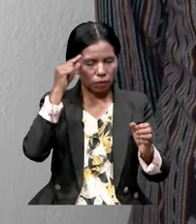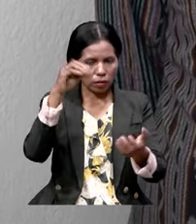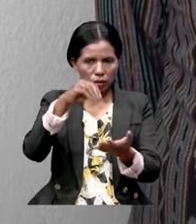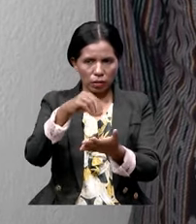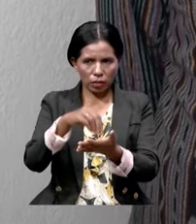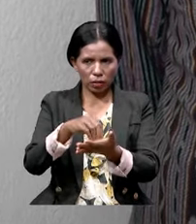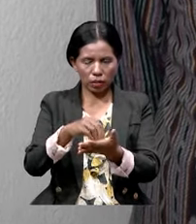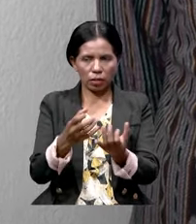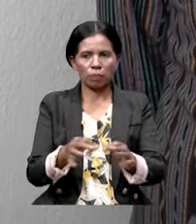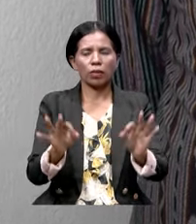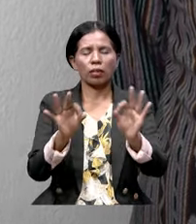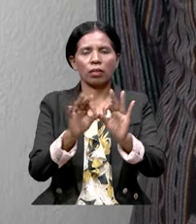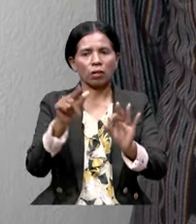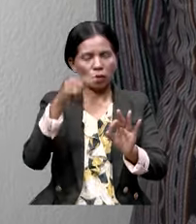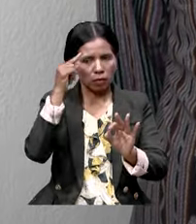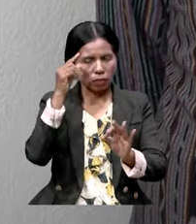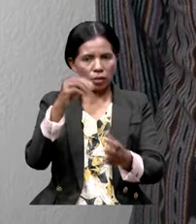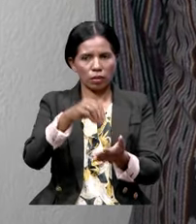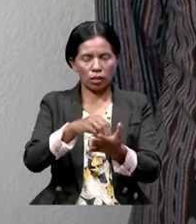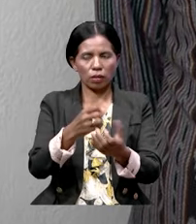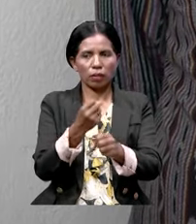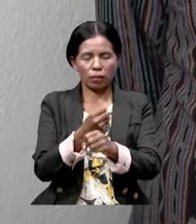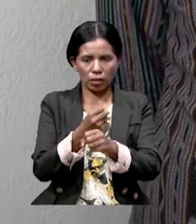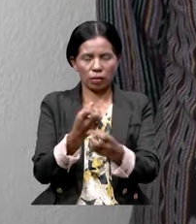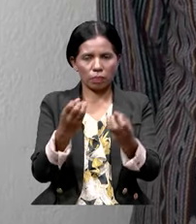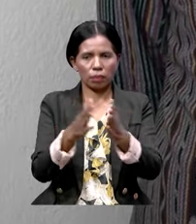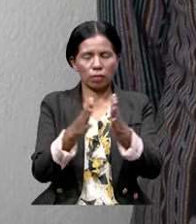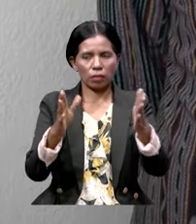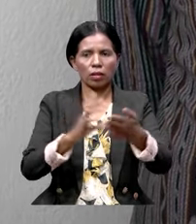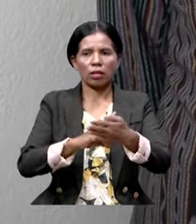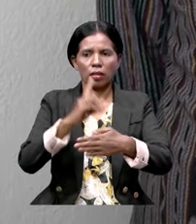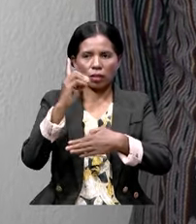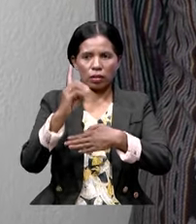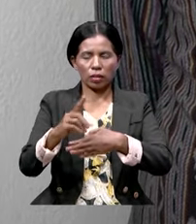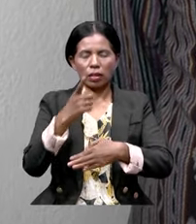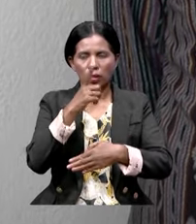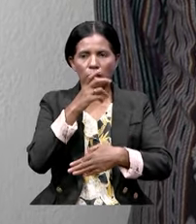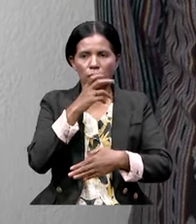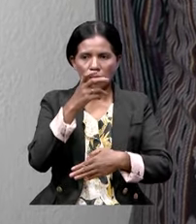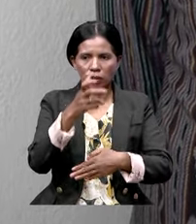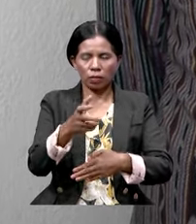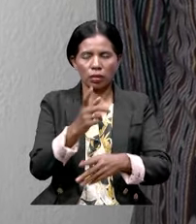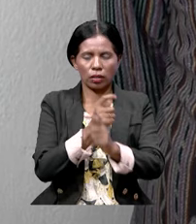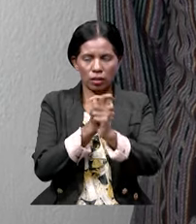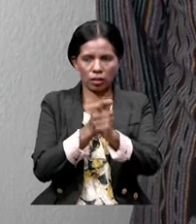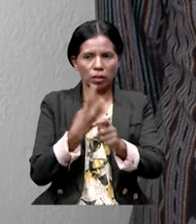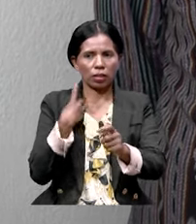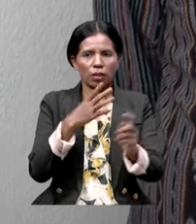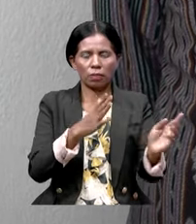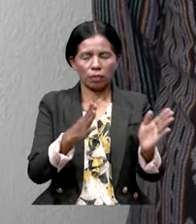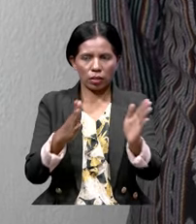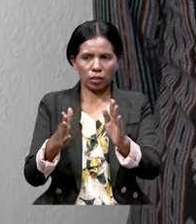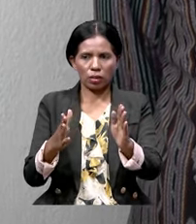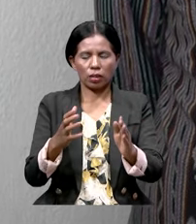la tau importância. Governo investe ma caste teves e a desenvolvimento lian português no lian teto ita sei processo ela mas be